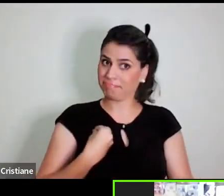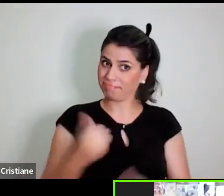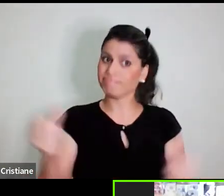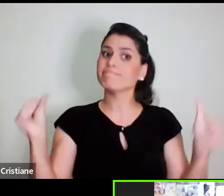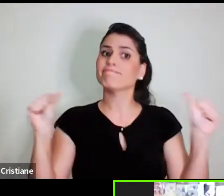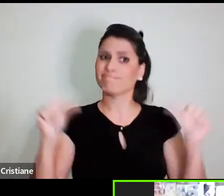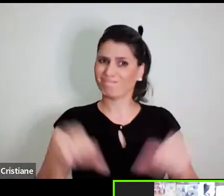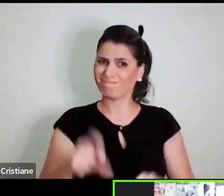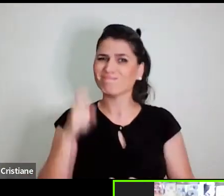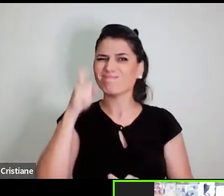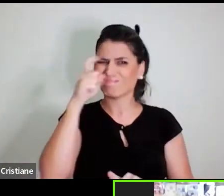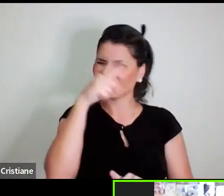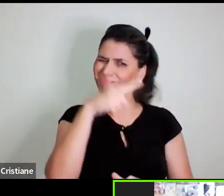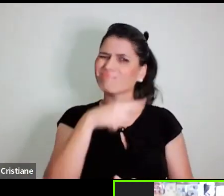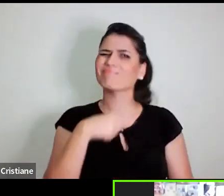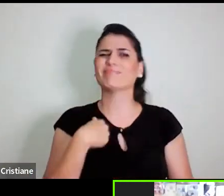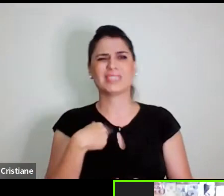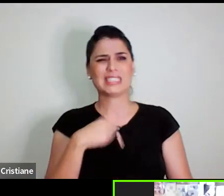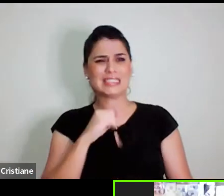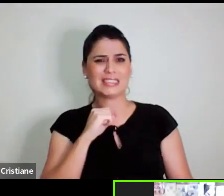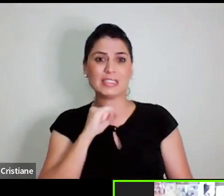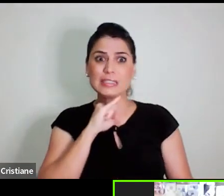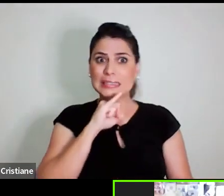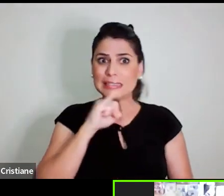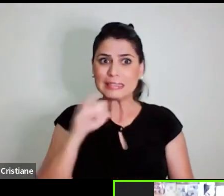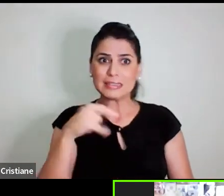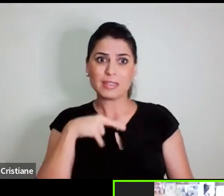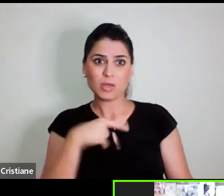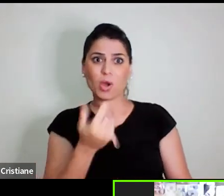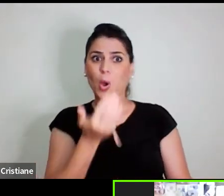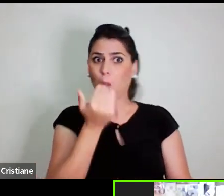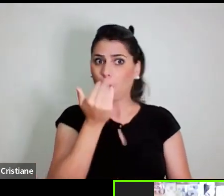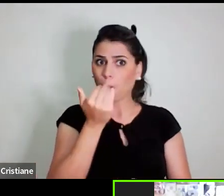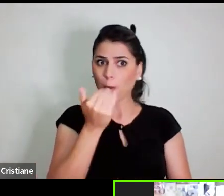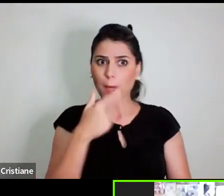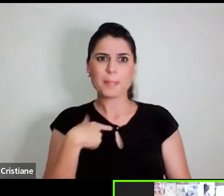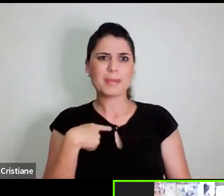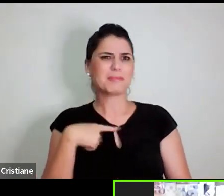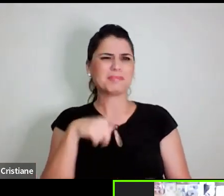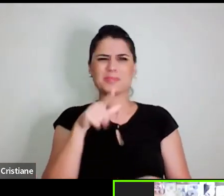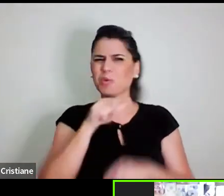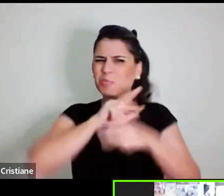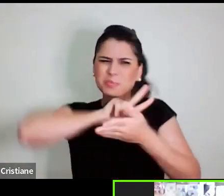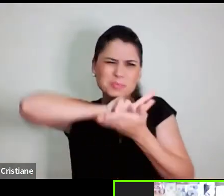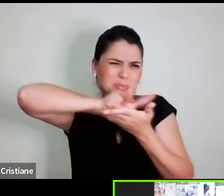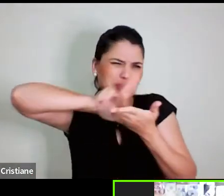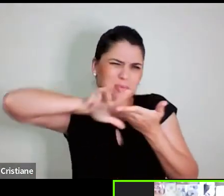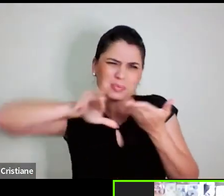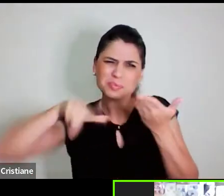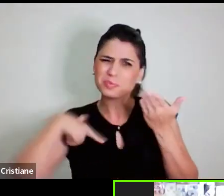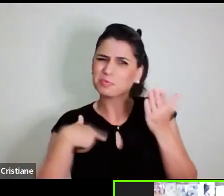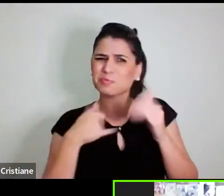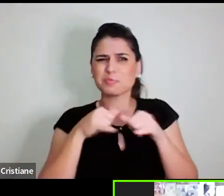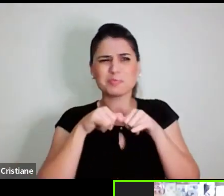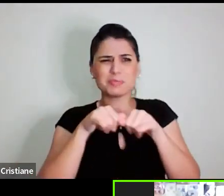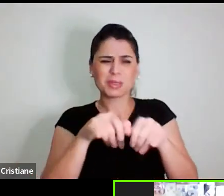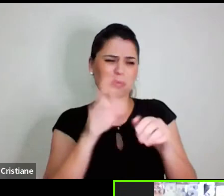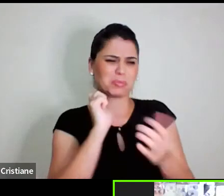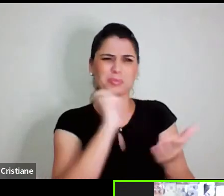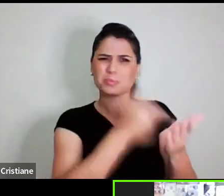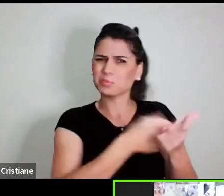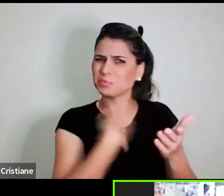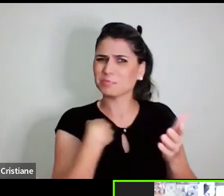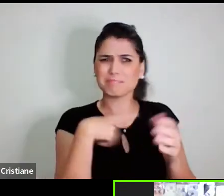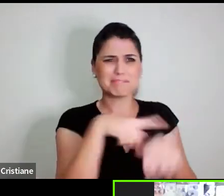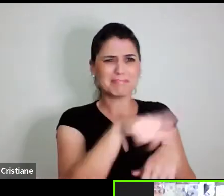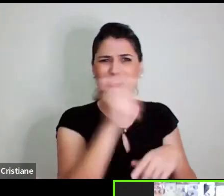Qualquer produto que eu ingerisse que fosse de origem industrializada, e aí não era só mais o industrializado, já estava indo